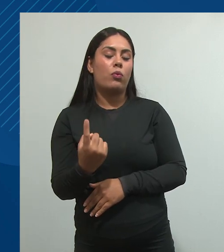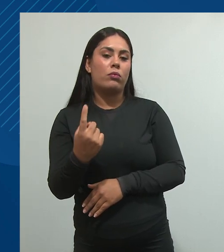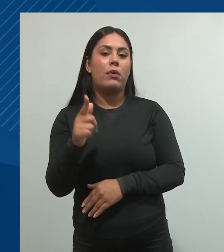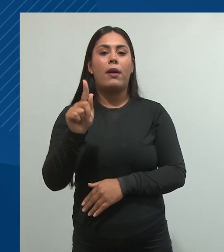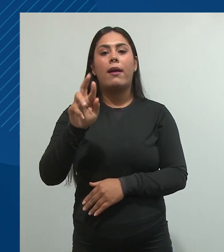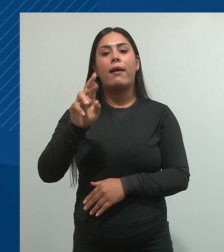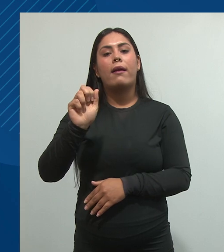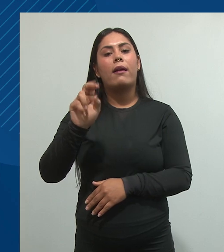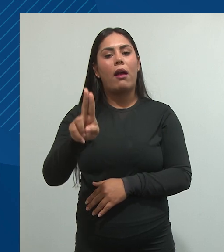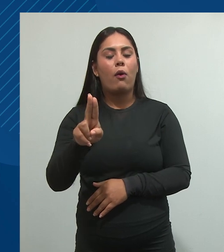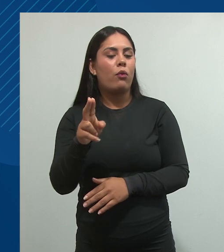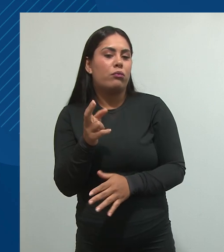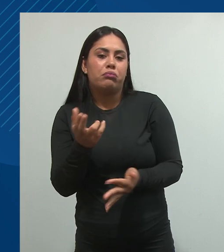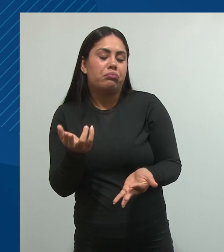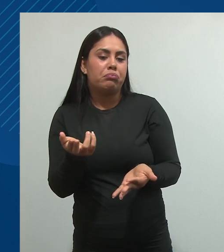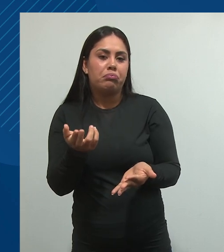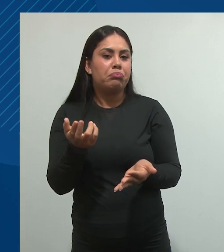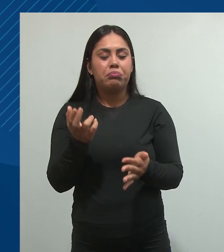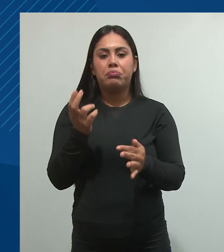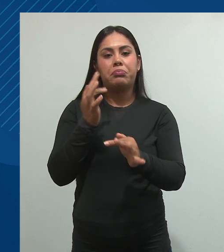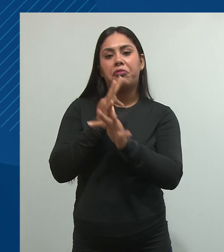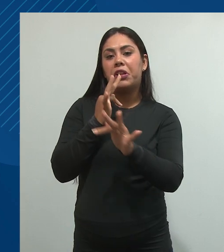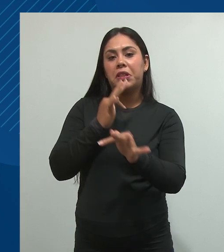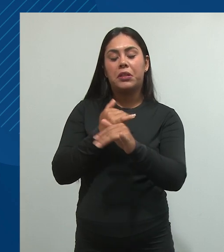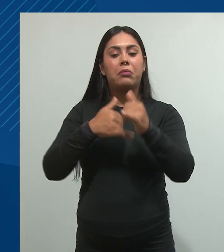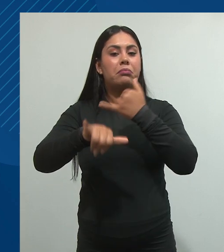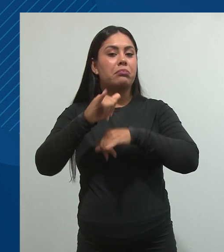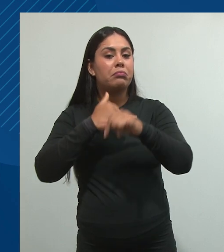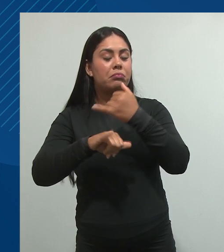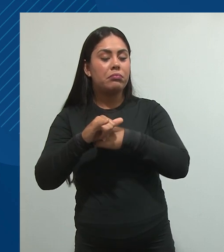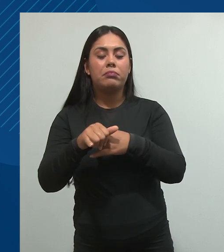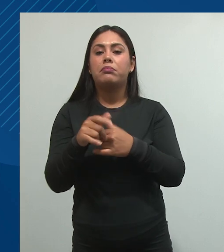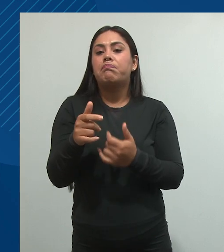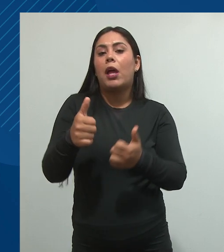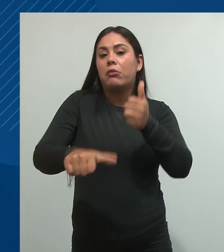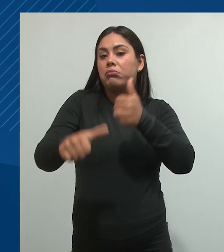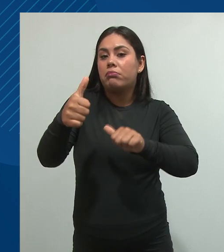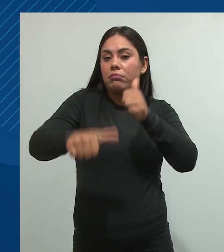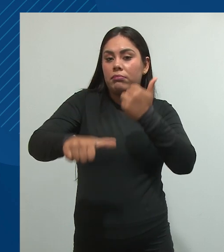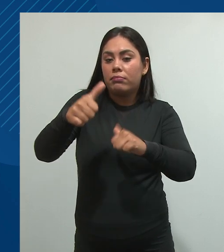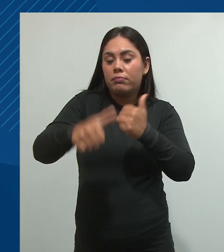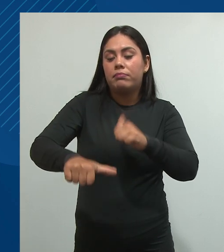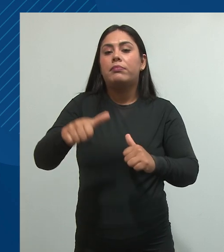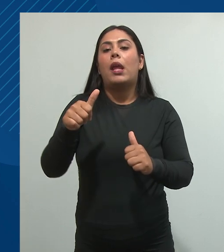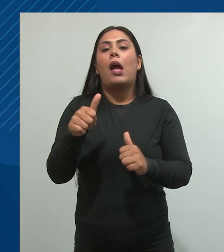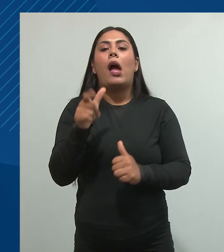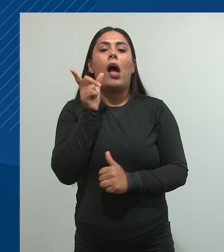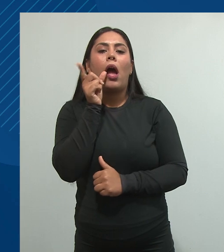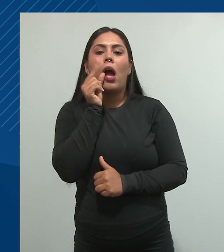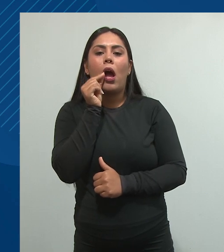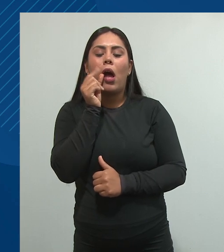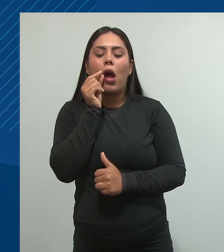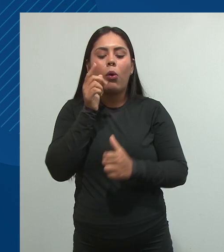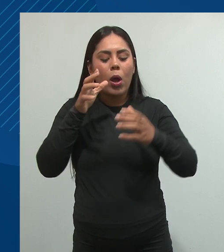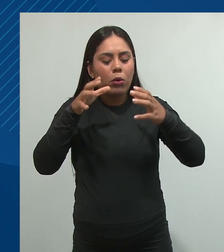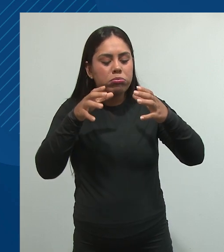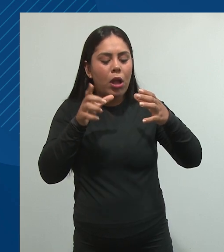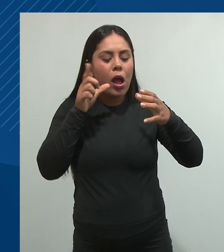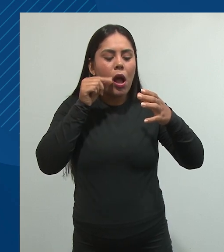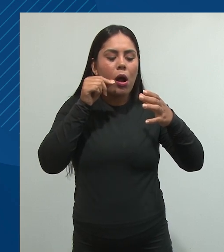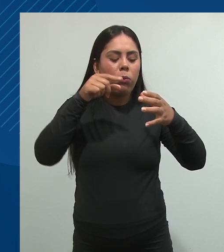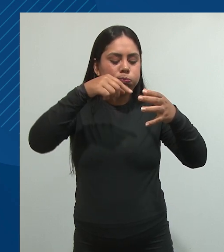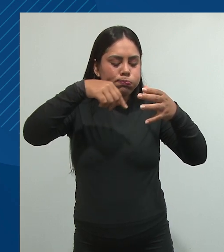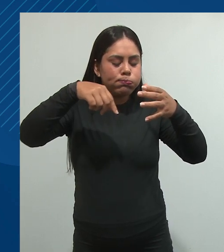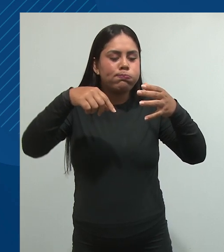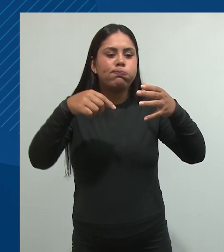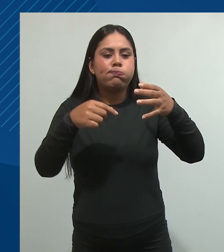Um experimento de física, de físico-química, né? Eu estou analisando ali a água, né? Então eu estou observando, né?